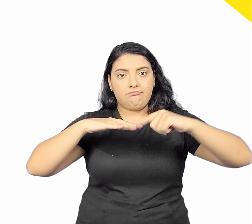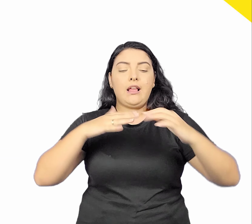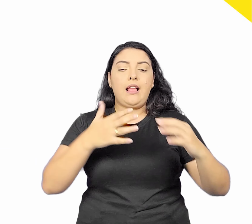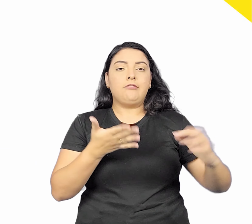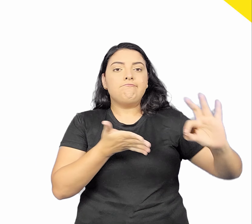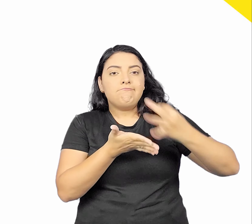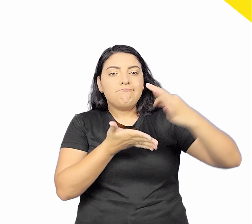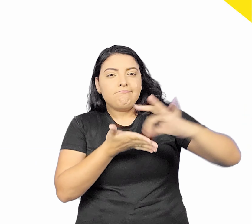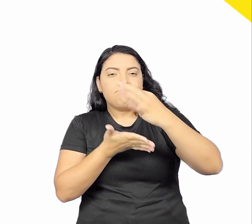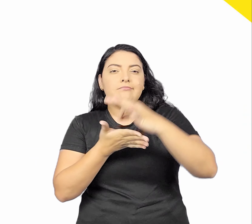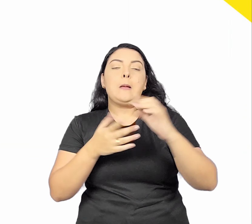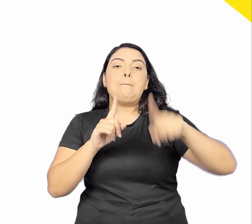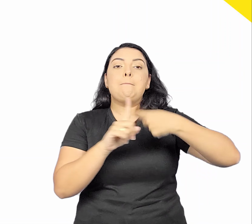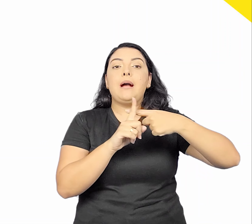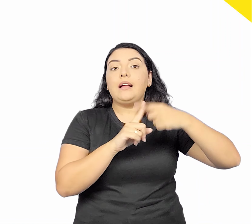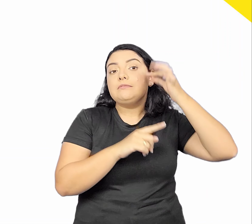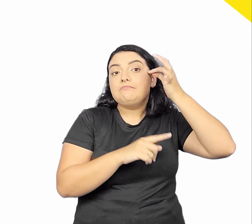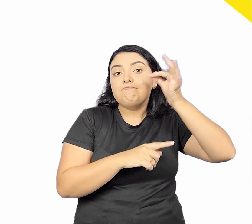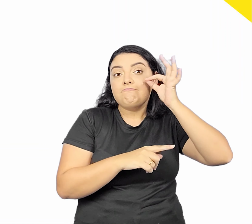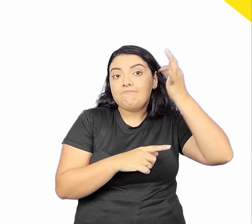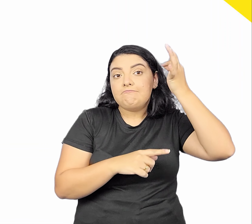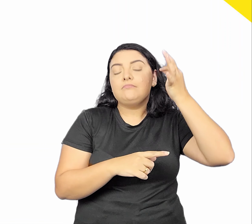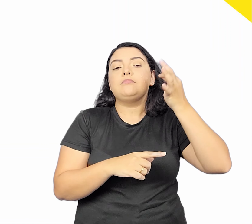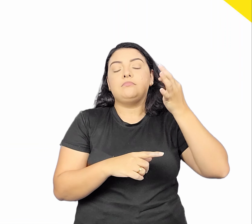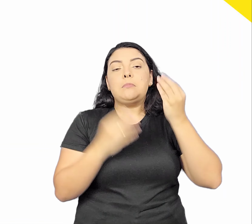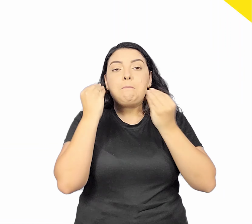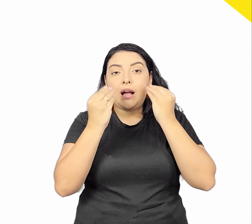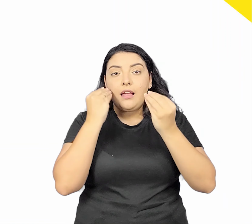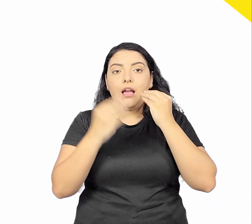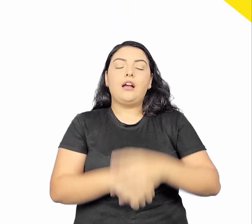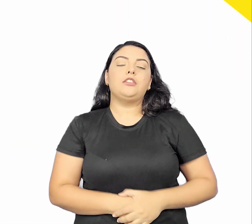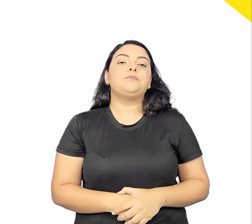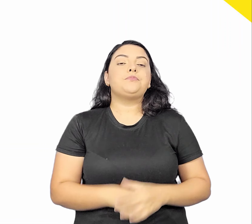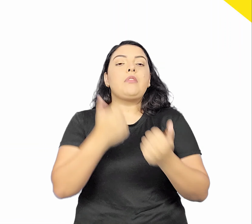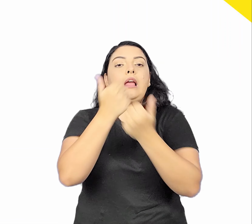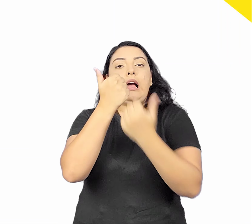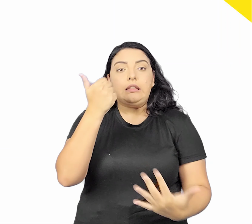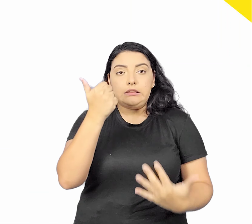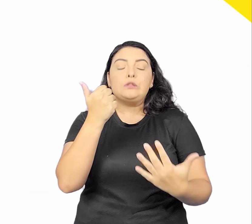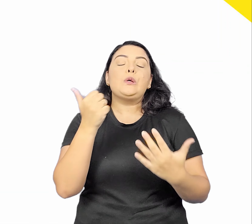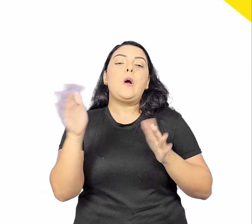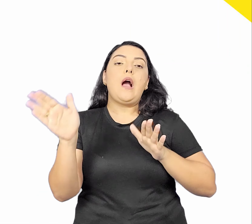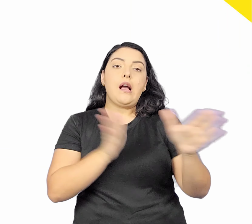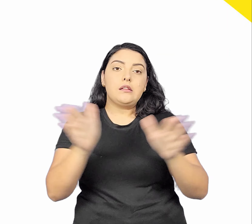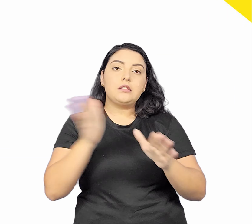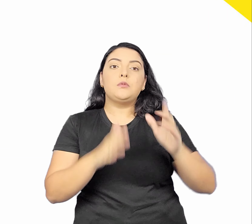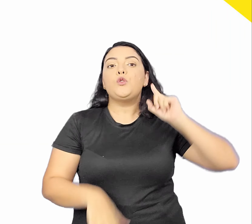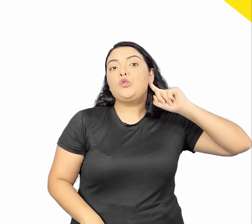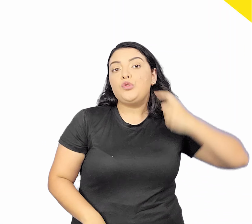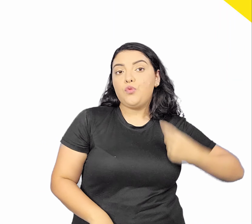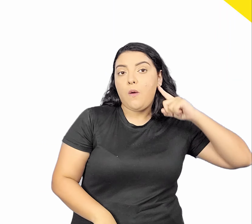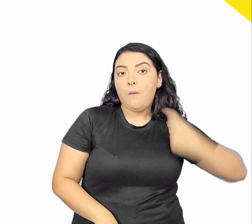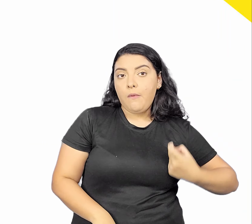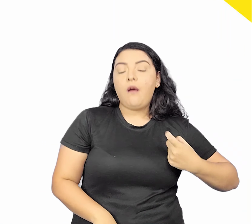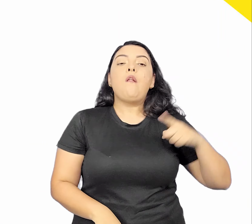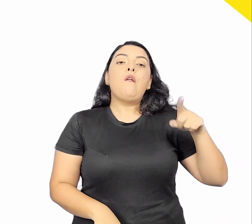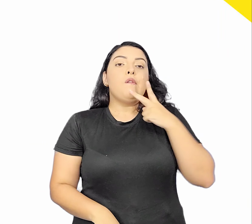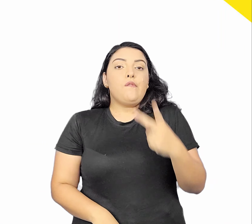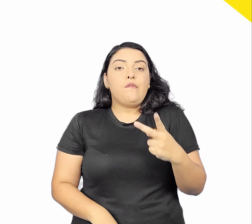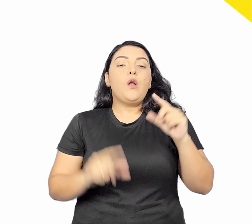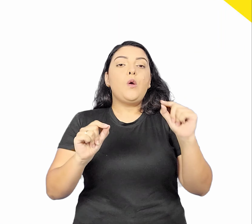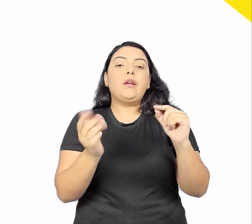Esmalte de unha, linha de costura e delineador O assessor em acessibilidade do CCBJ,